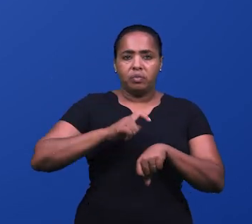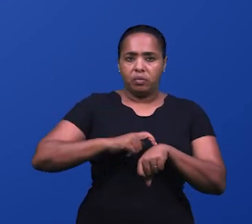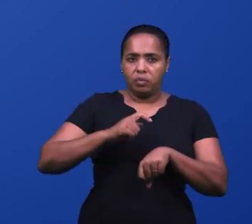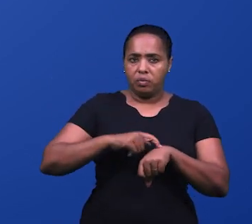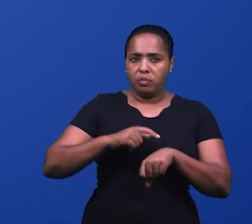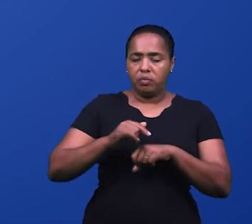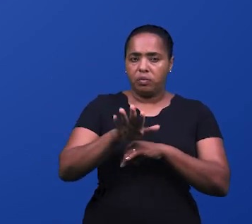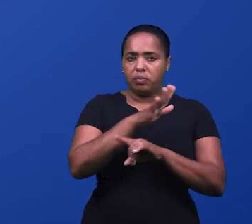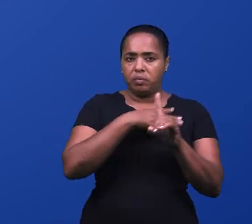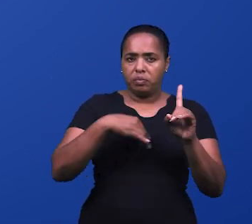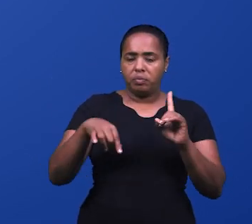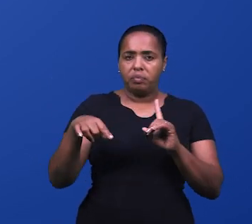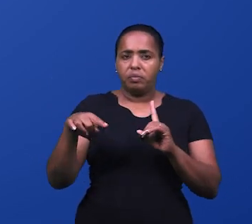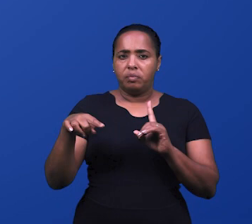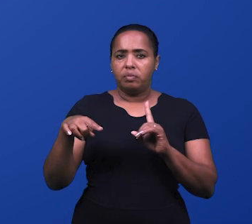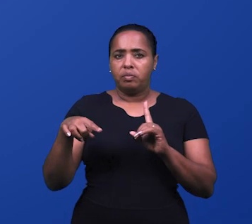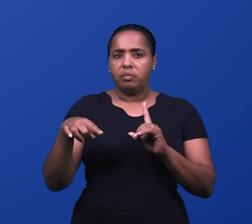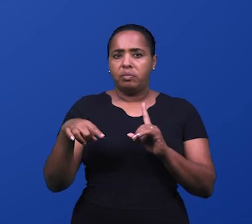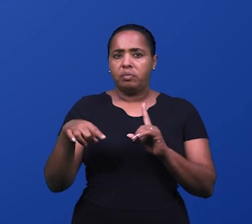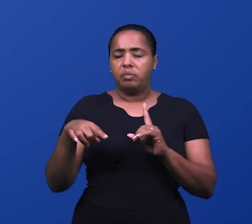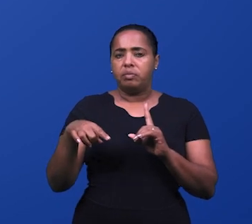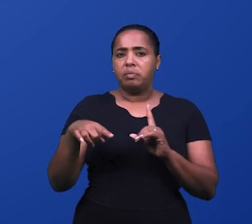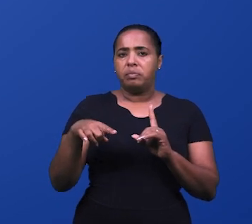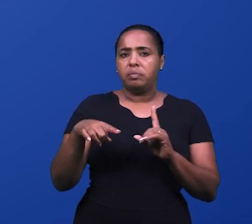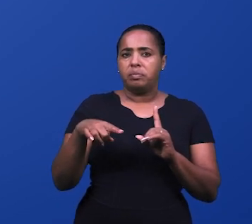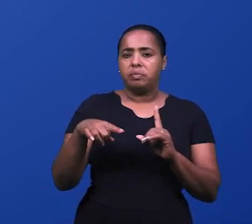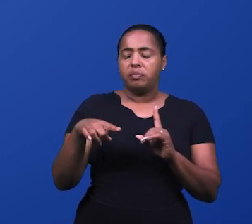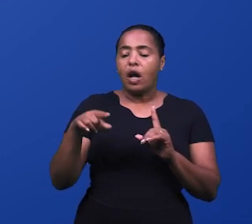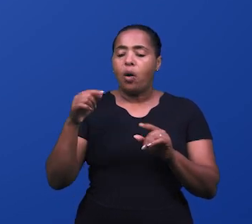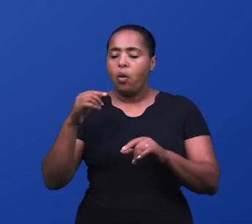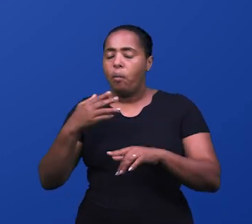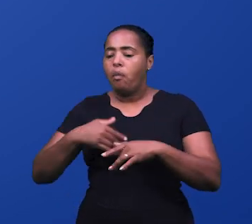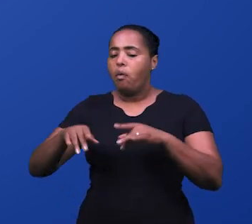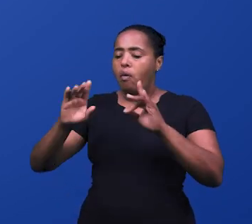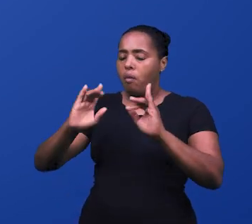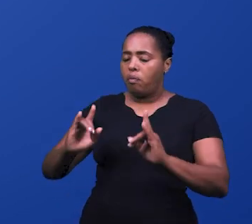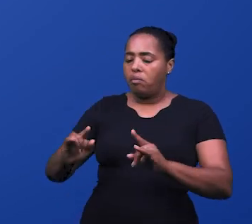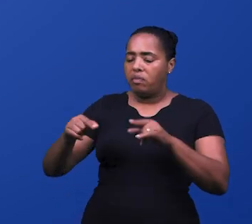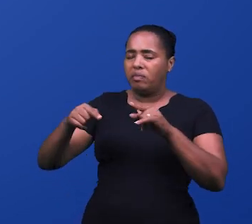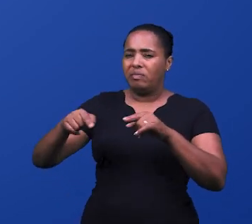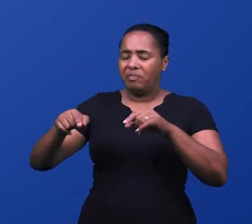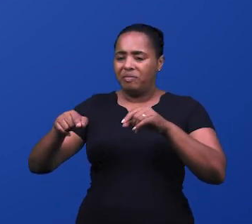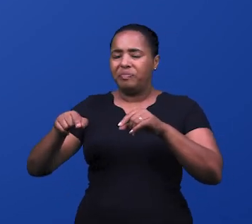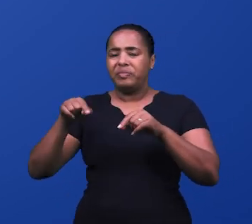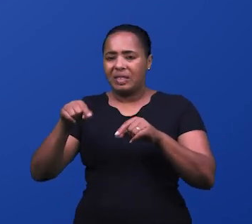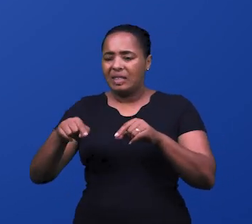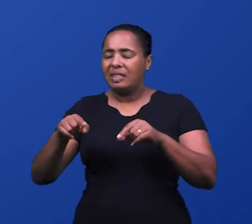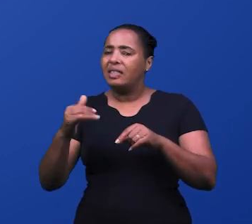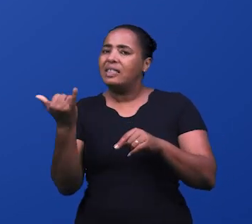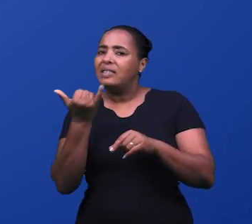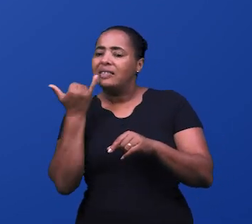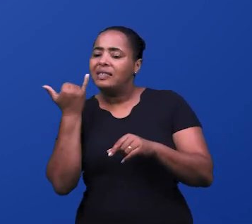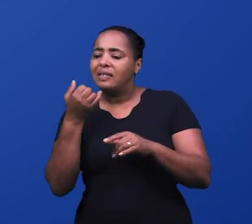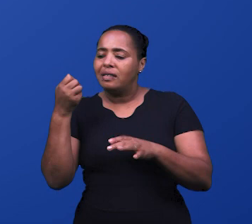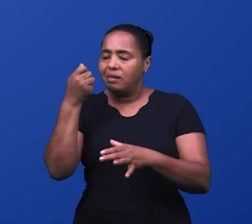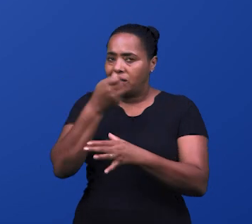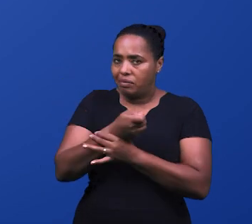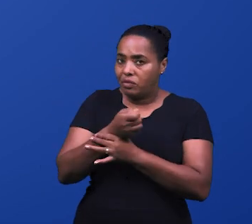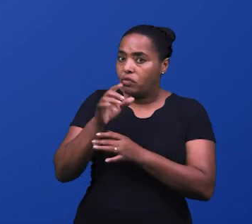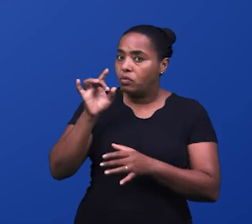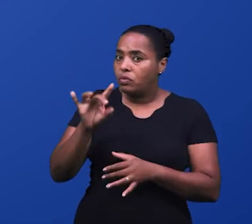do sacrifício, estava ali somente Isaque e Abraão. Somente